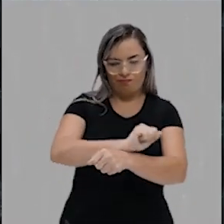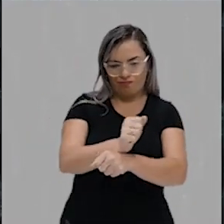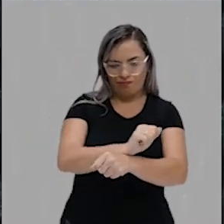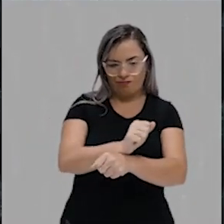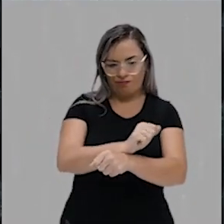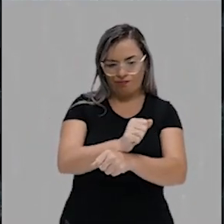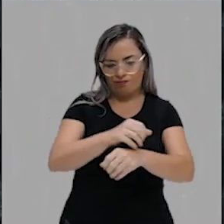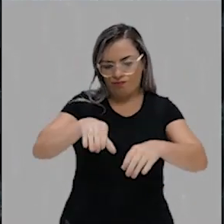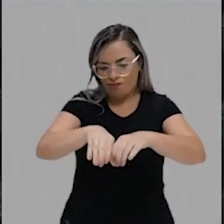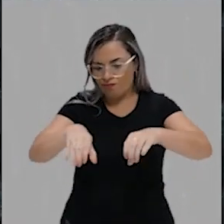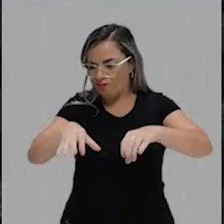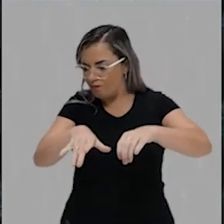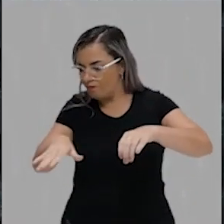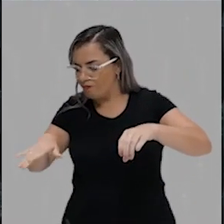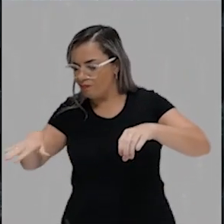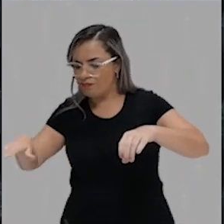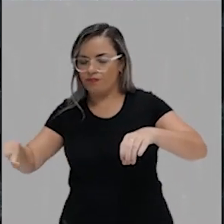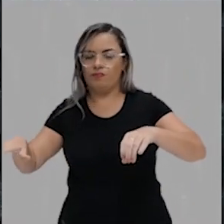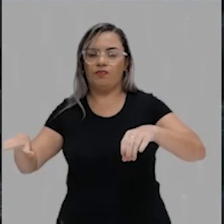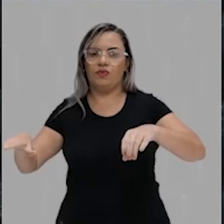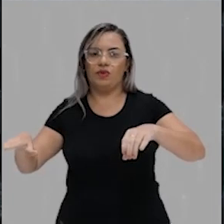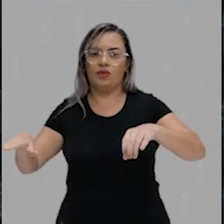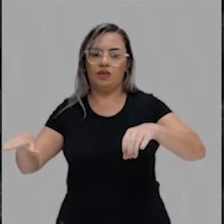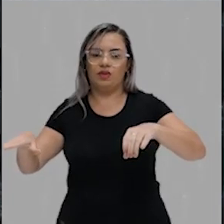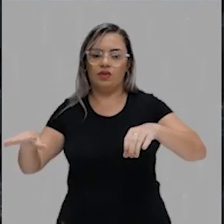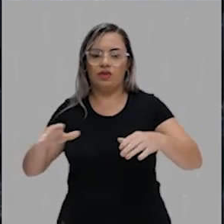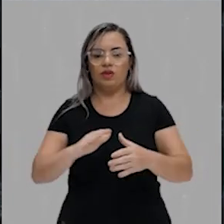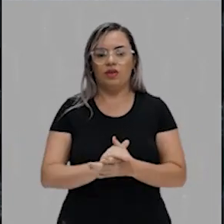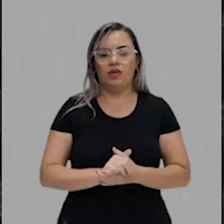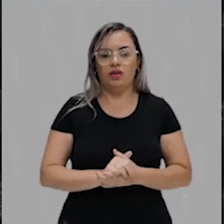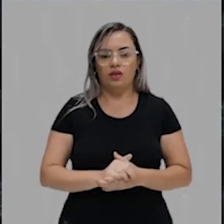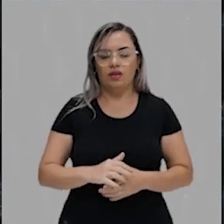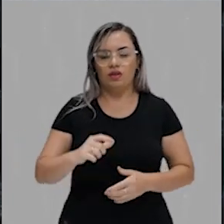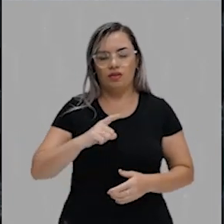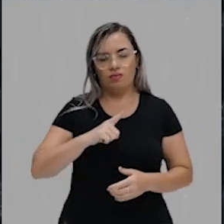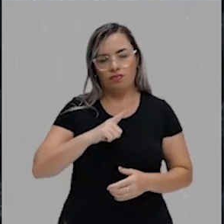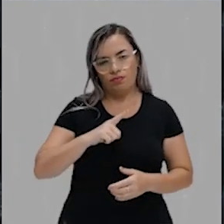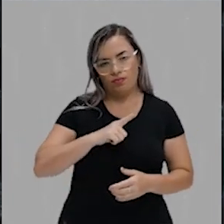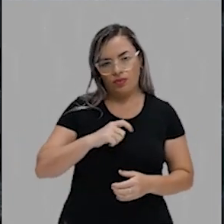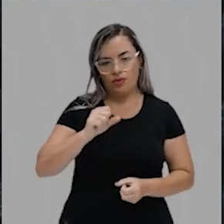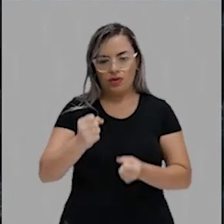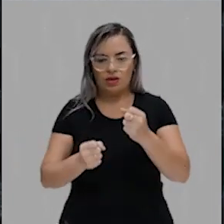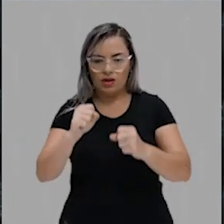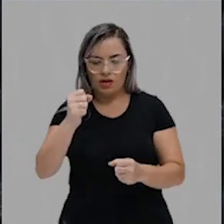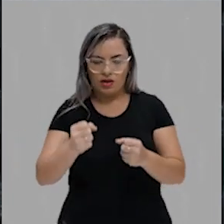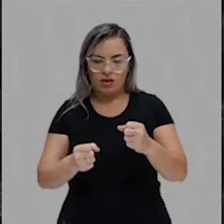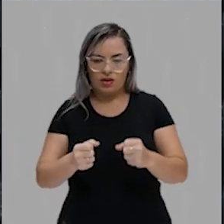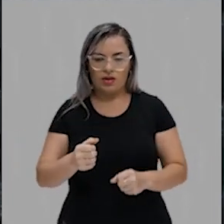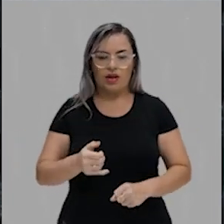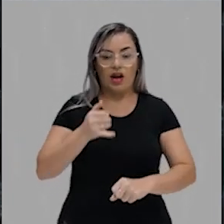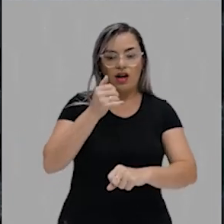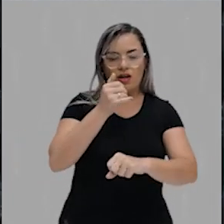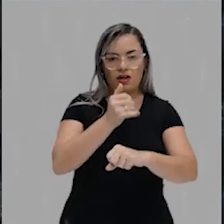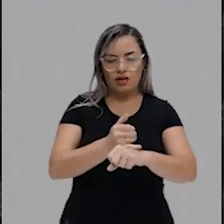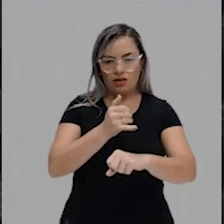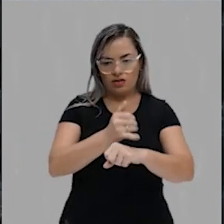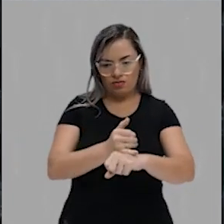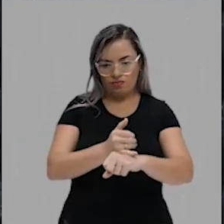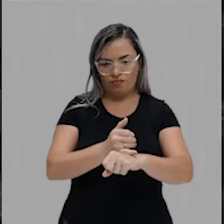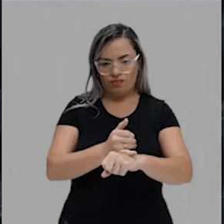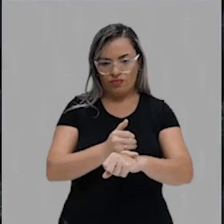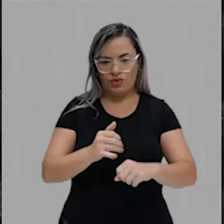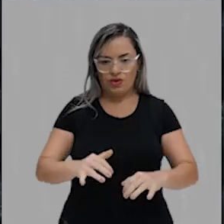ó, as grandes siderúrgicas, elas produzem muitos poluentes atmosféricos, certo? Fábricas de cimento